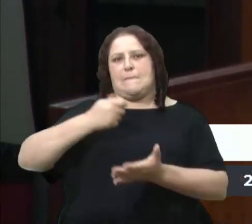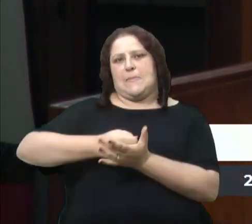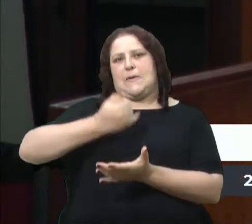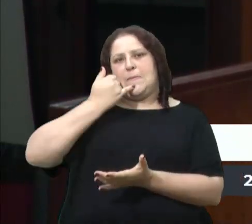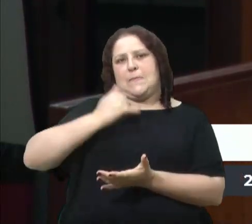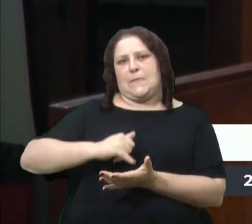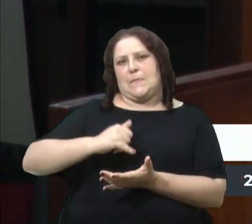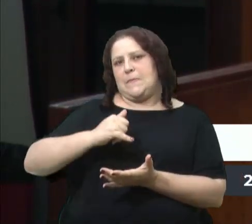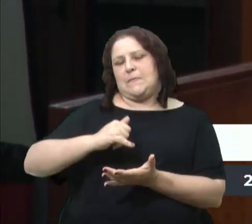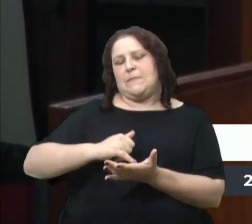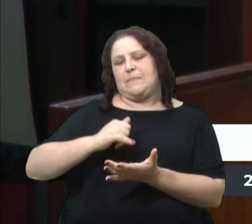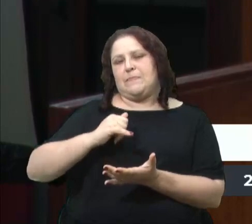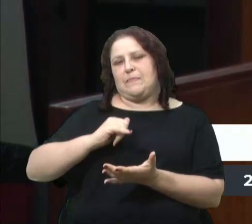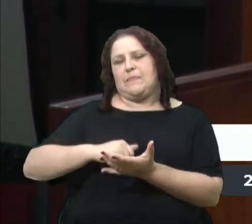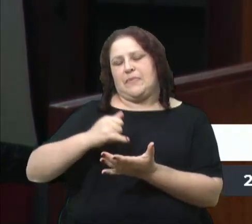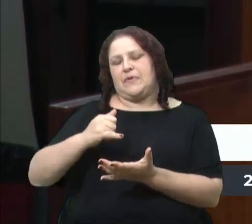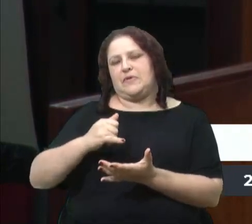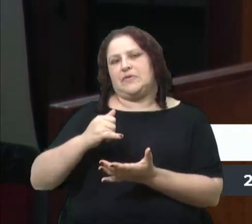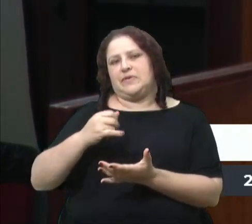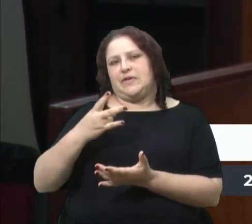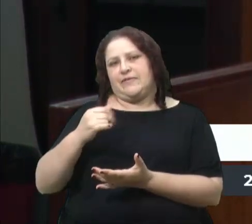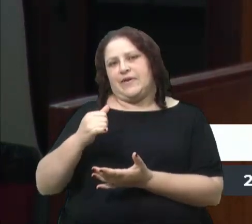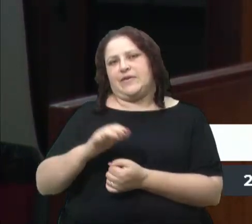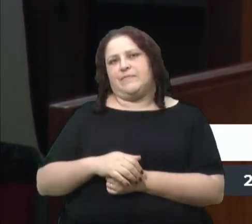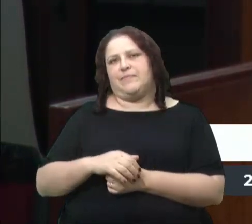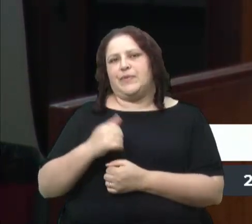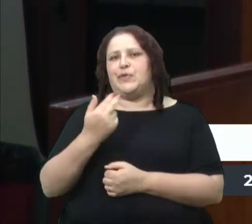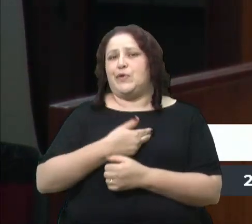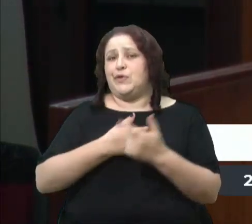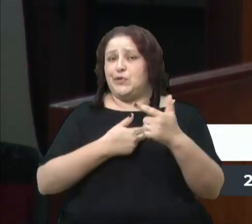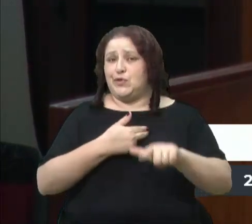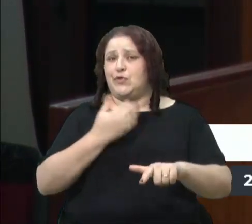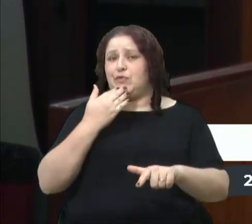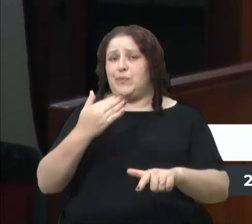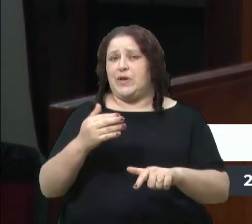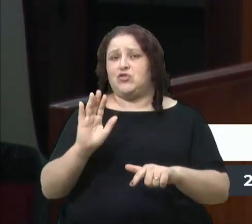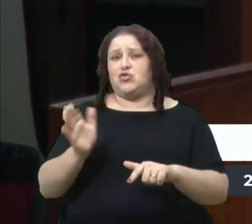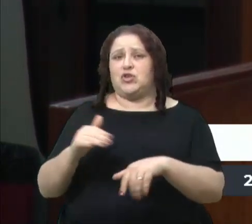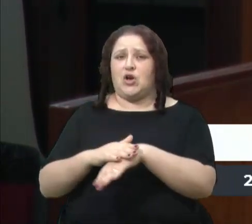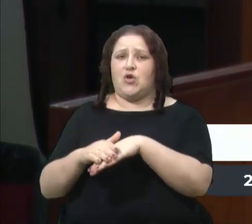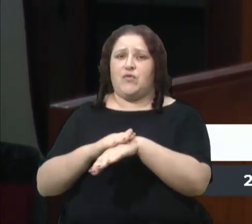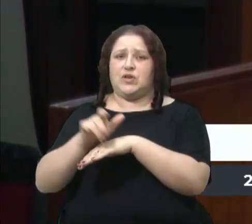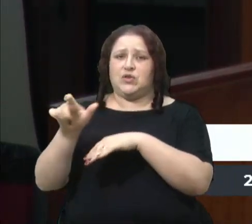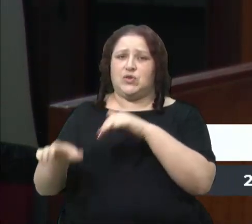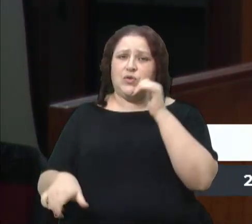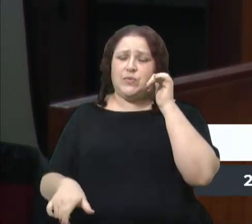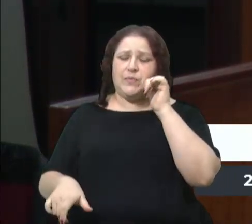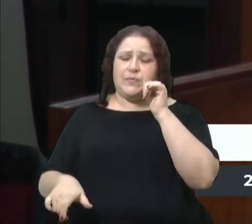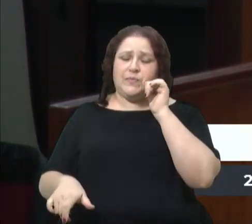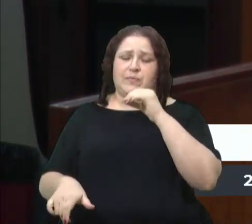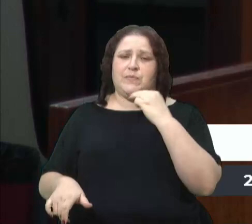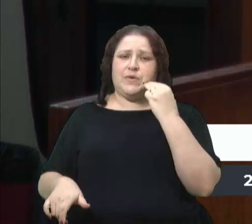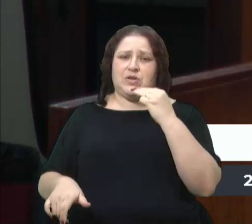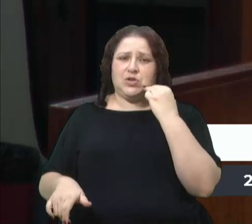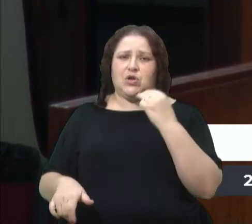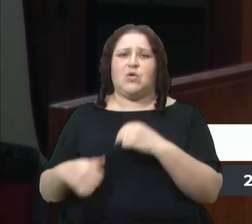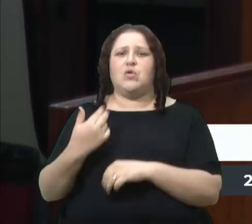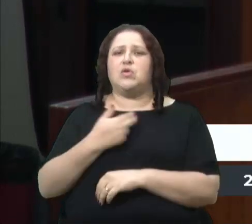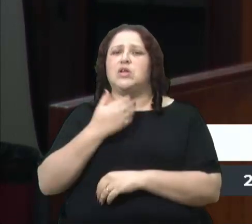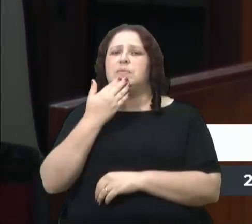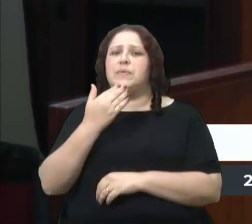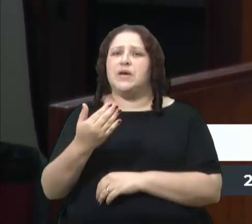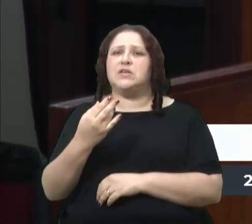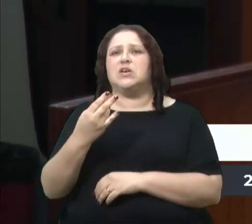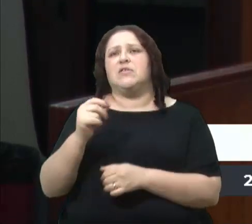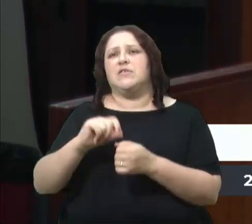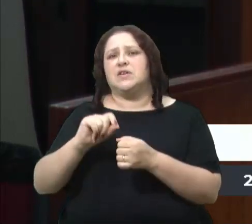no bolso. Nós teríamos mais um pedido, então, se fosse o caso. Estava aqui conversando com a vereadora Marisol, que fosse então feita a instalação